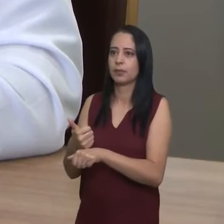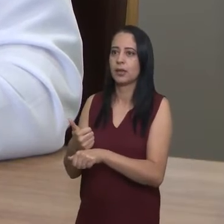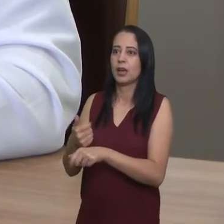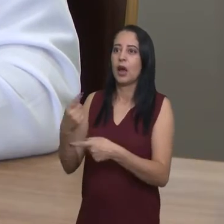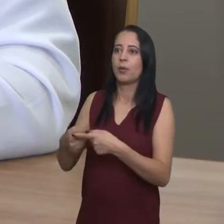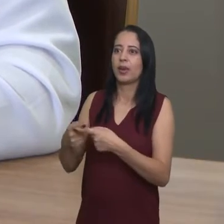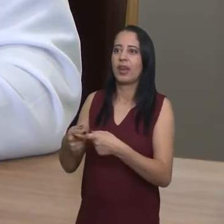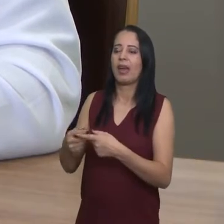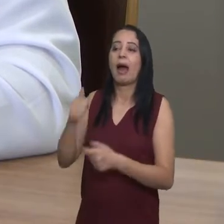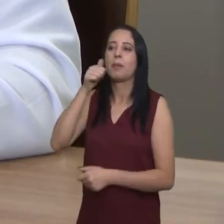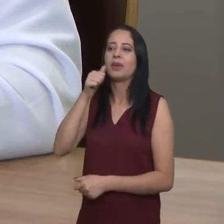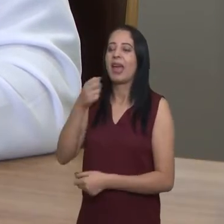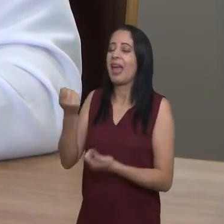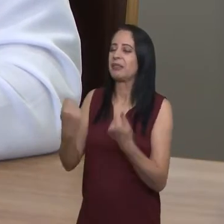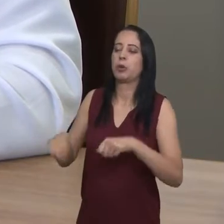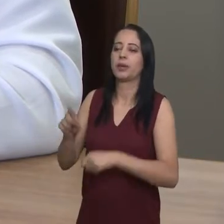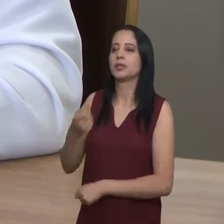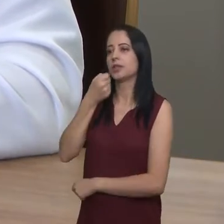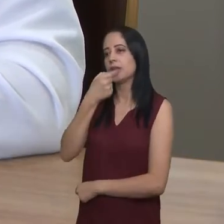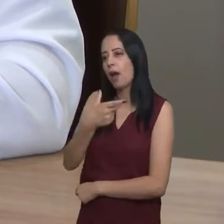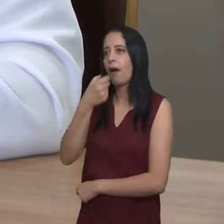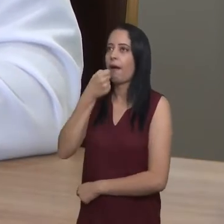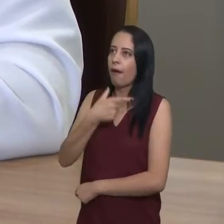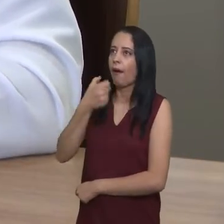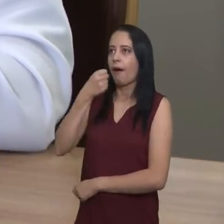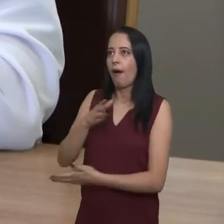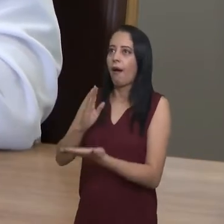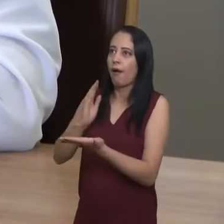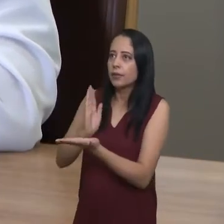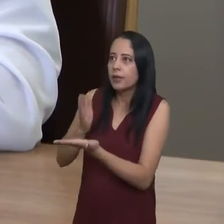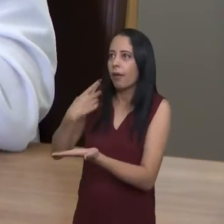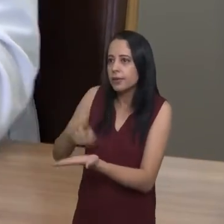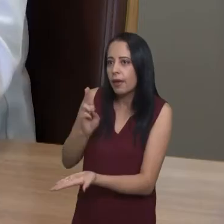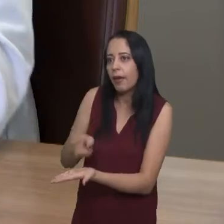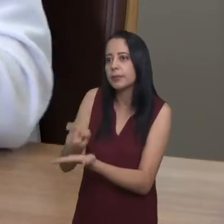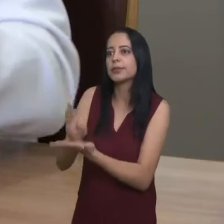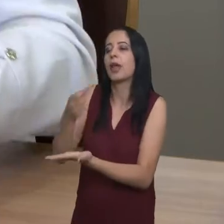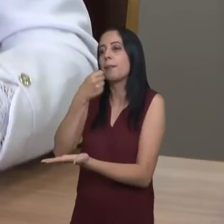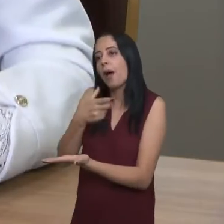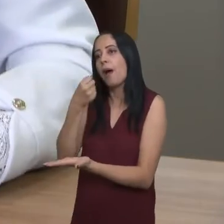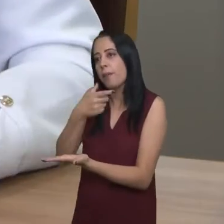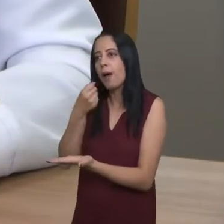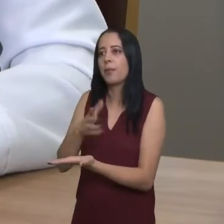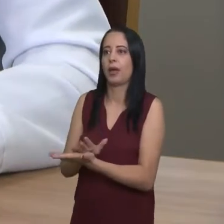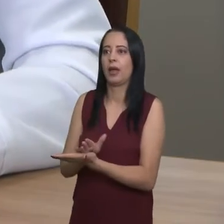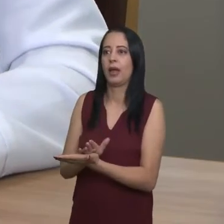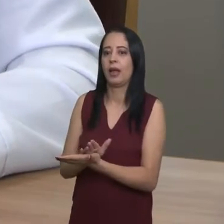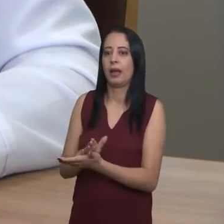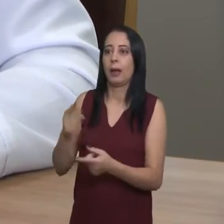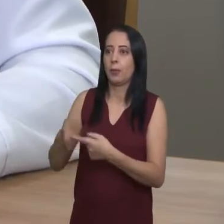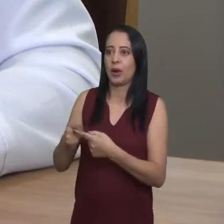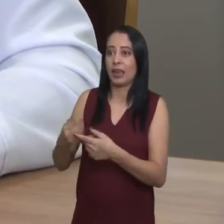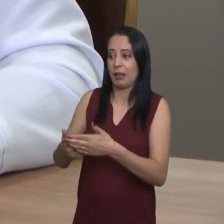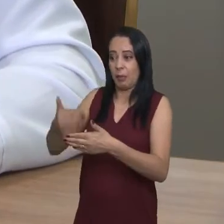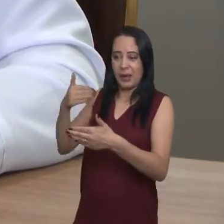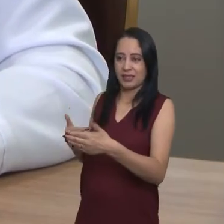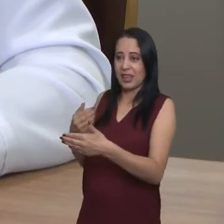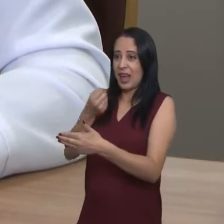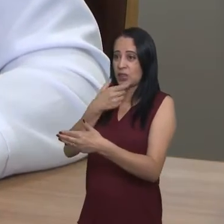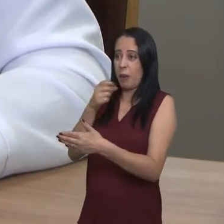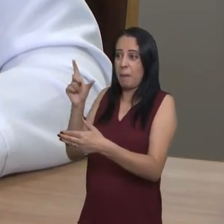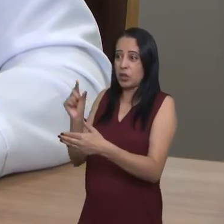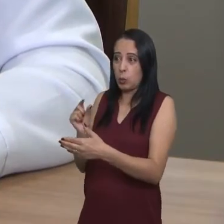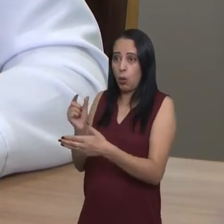tanto tempo no uso de anticoncepcional. Porque antigamente a gente tomava pílula pouco tempo. Hoje em dia a gente começa a tomar na adolescência e vai ter filho lá depois de 35